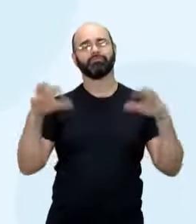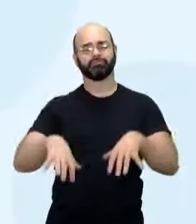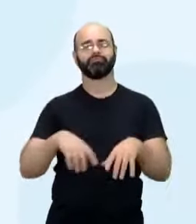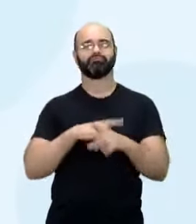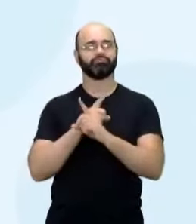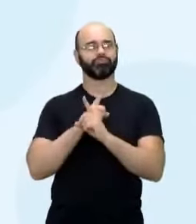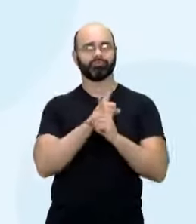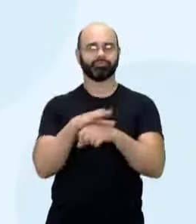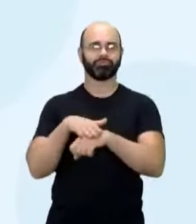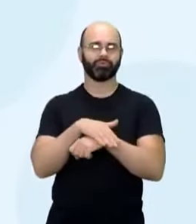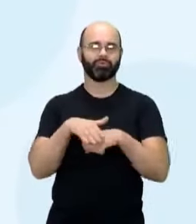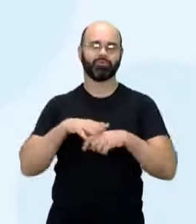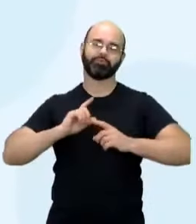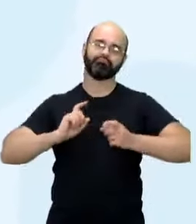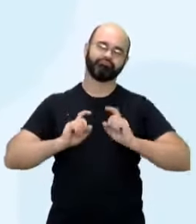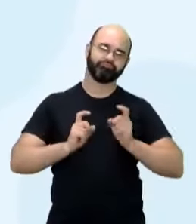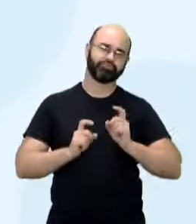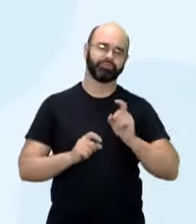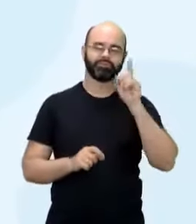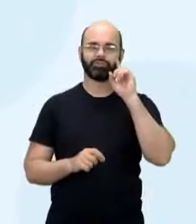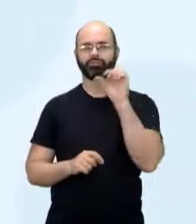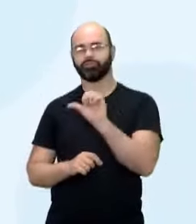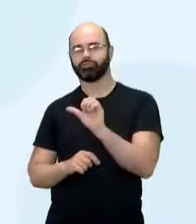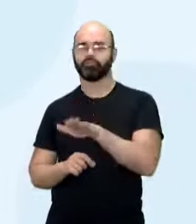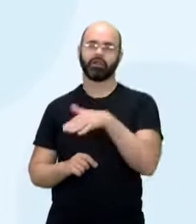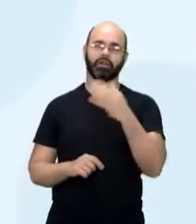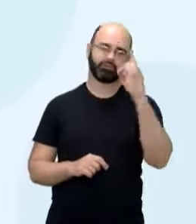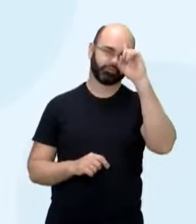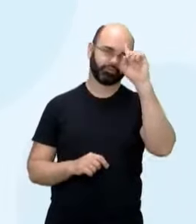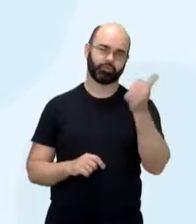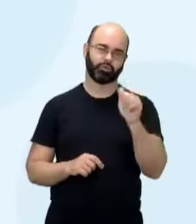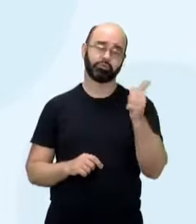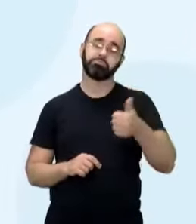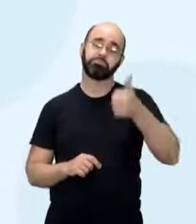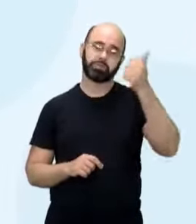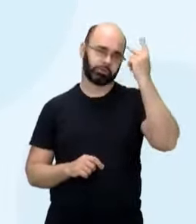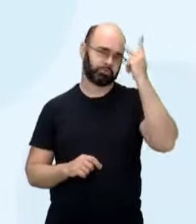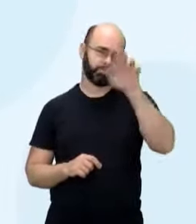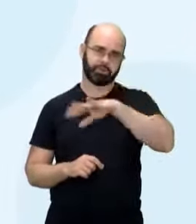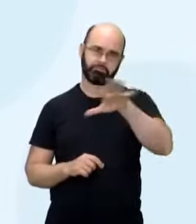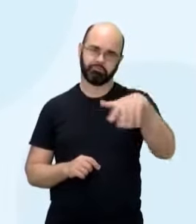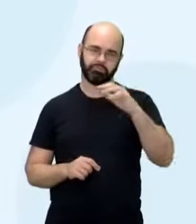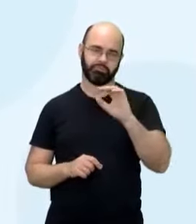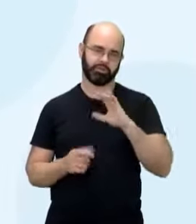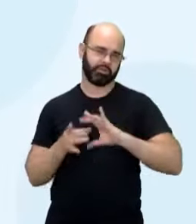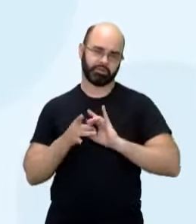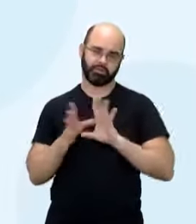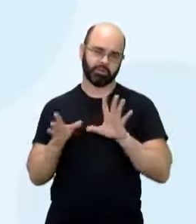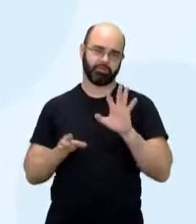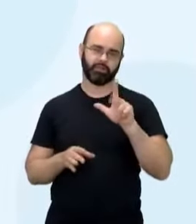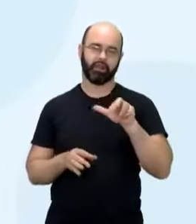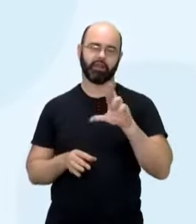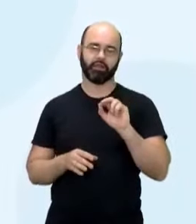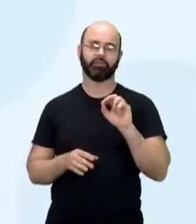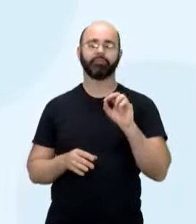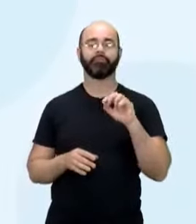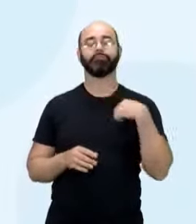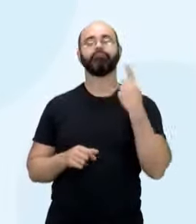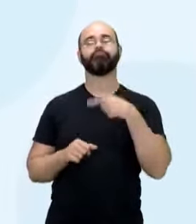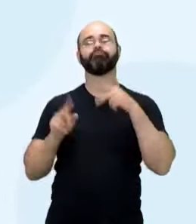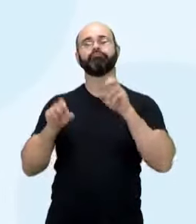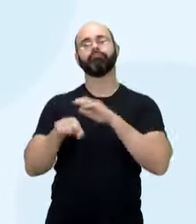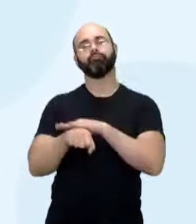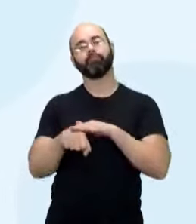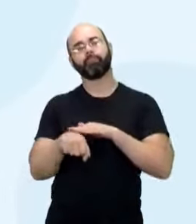dia 9 ao dia 11, o dia que ficar melhor para vocês, claro, e para todo mundo. A gente vai estar lá falando sobre